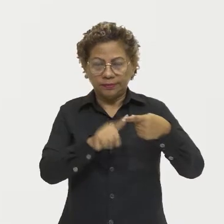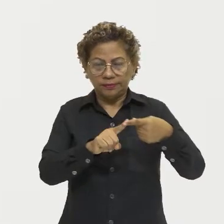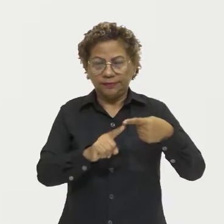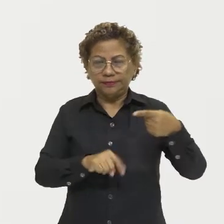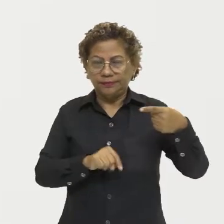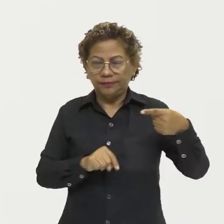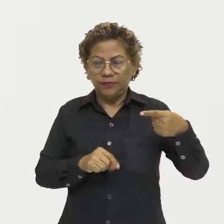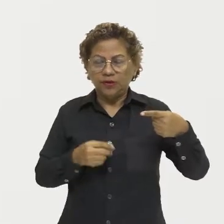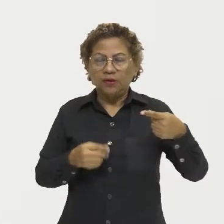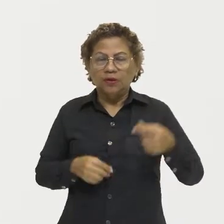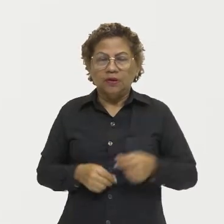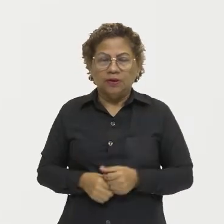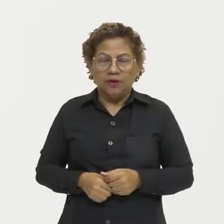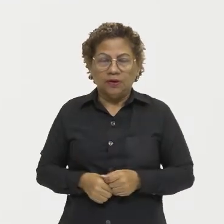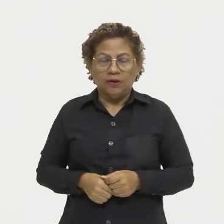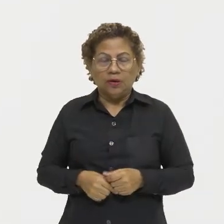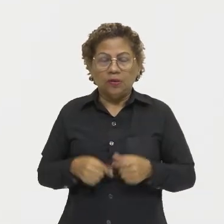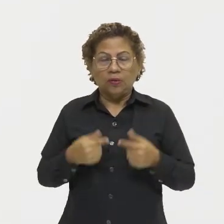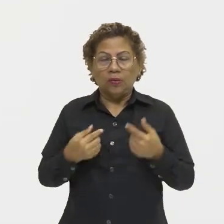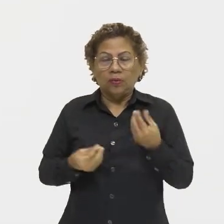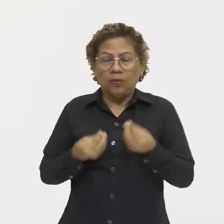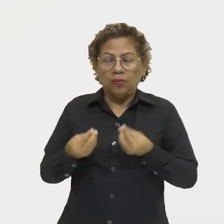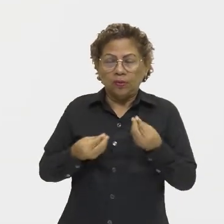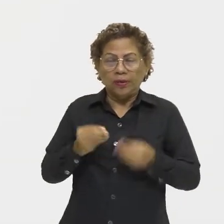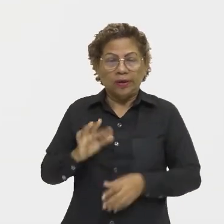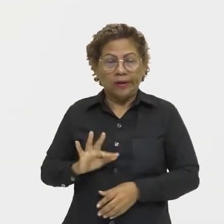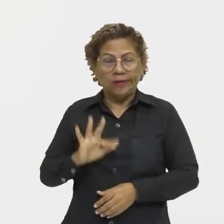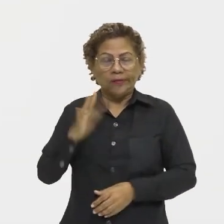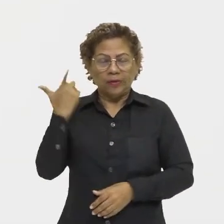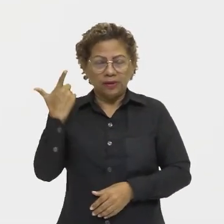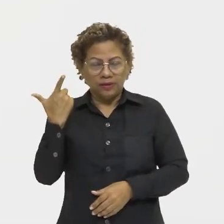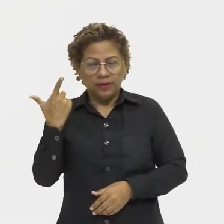ele se apresenta, a linguagem, né? Como se apresenta